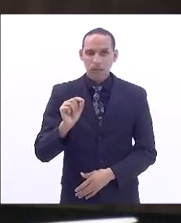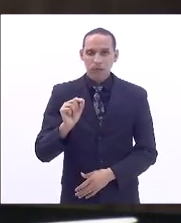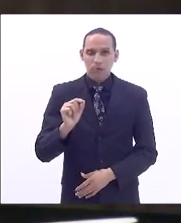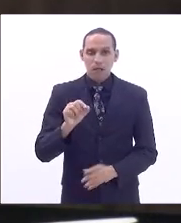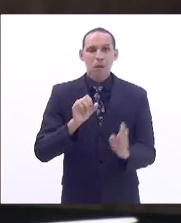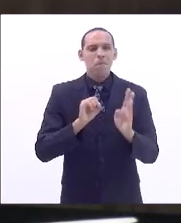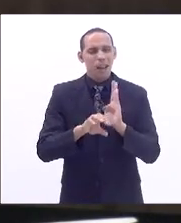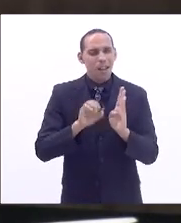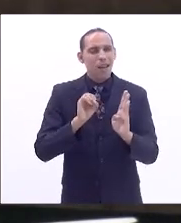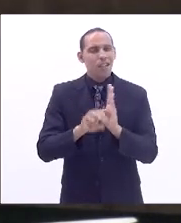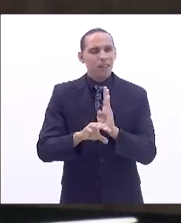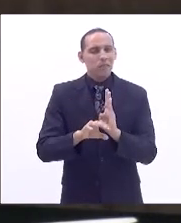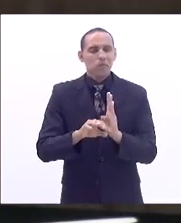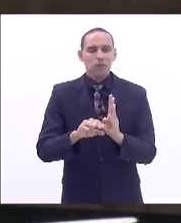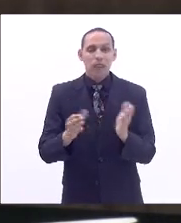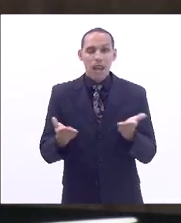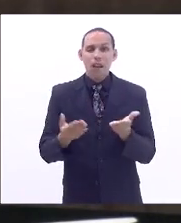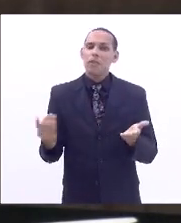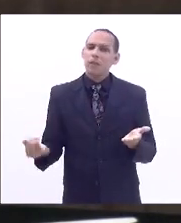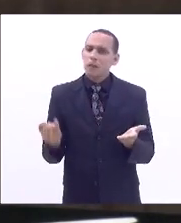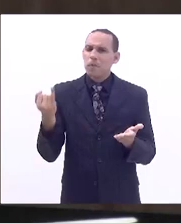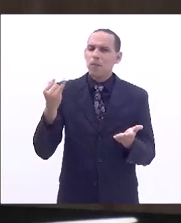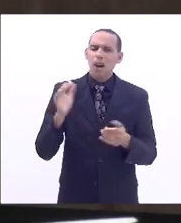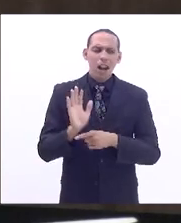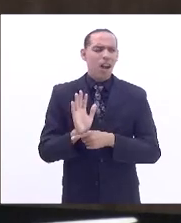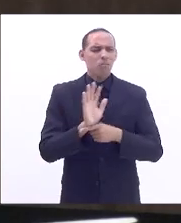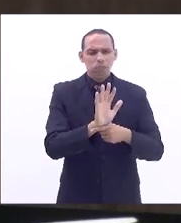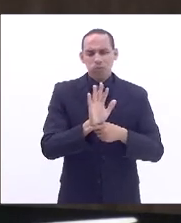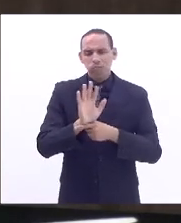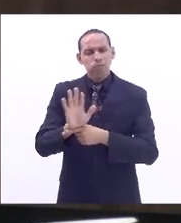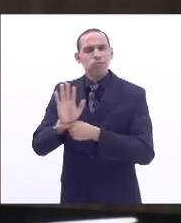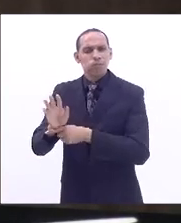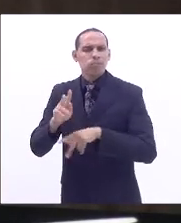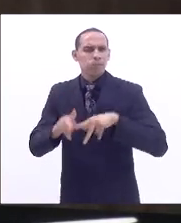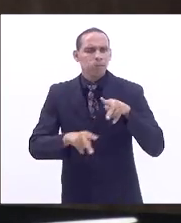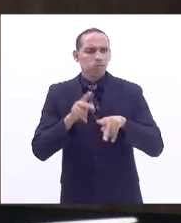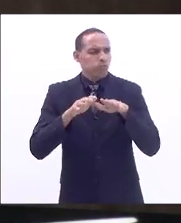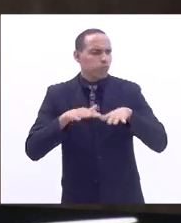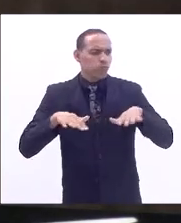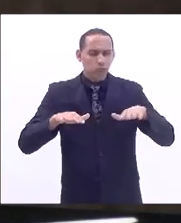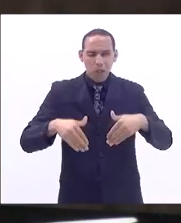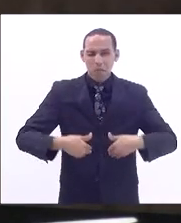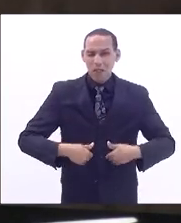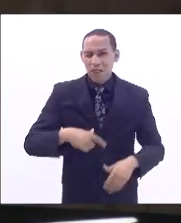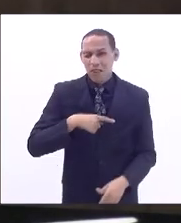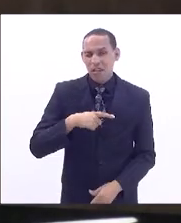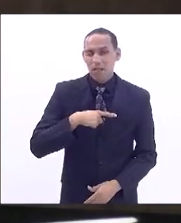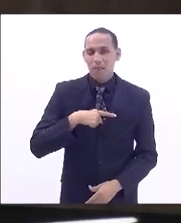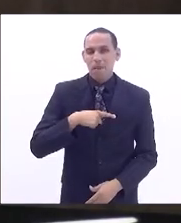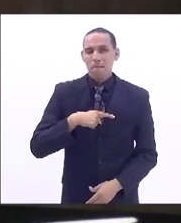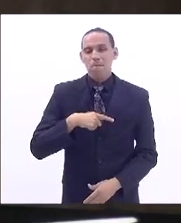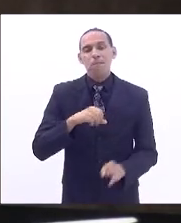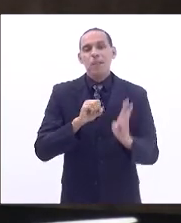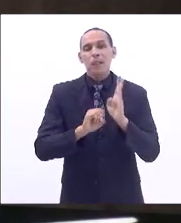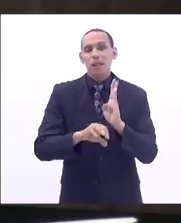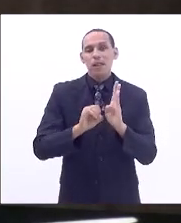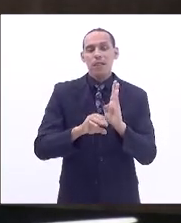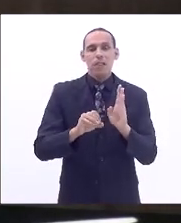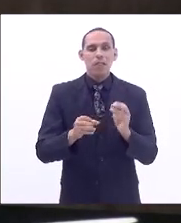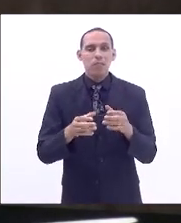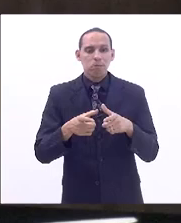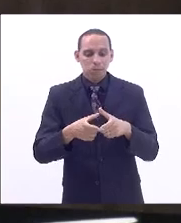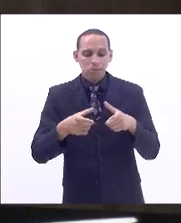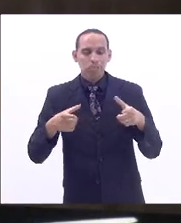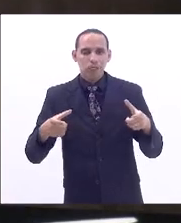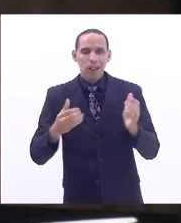benefício importante no momento de Socorro a nossa população que passa fome é que esse benefício possas